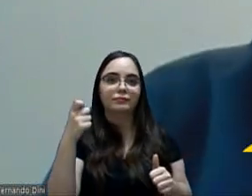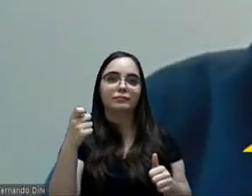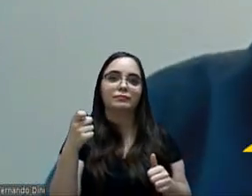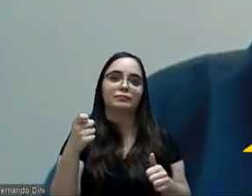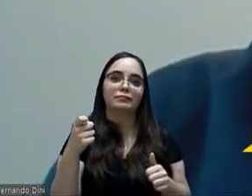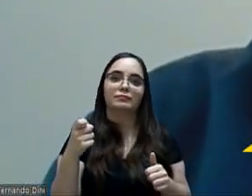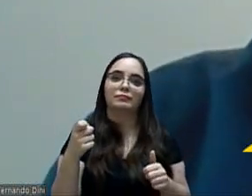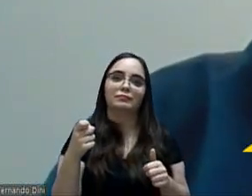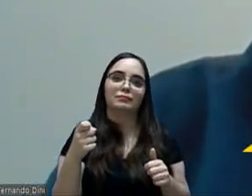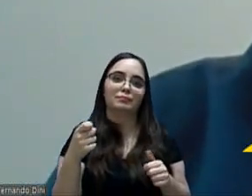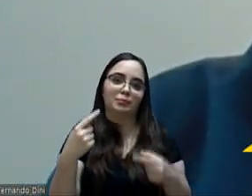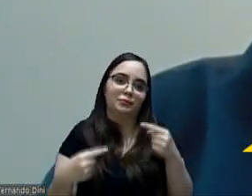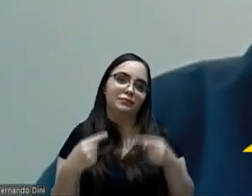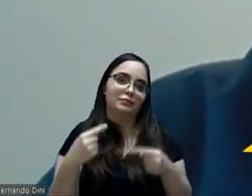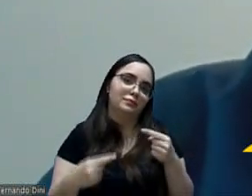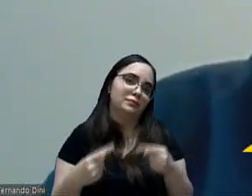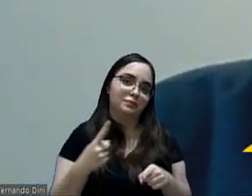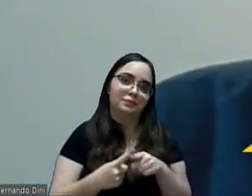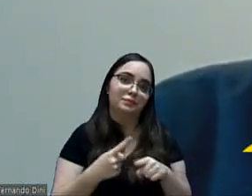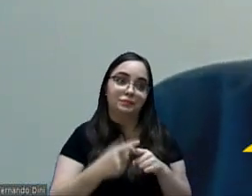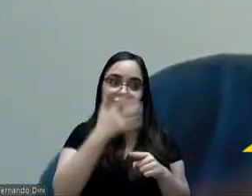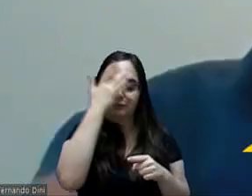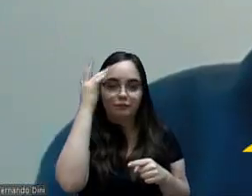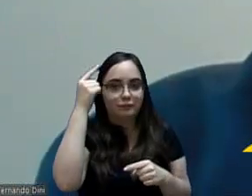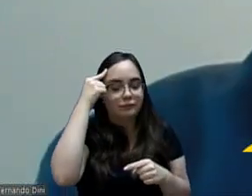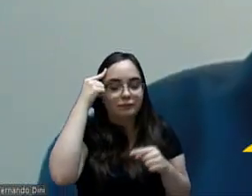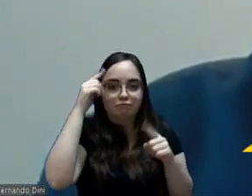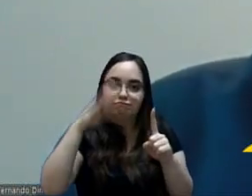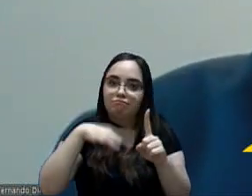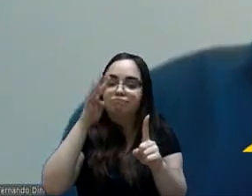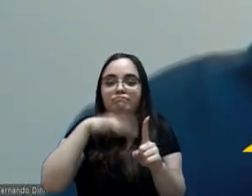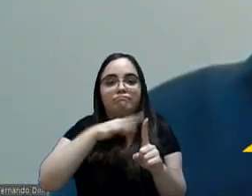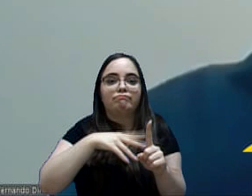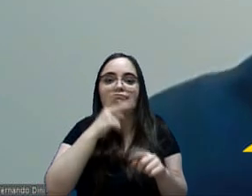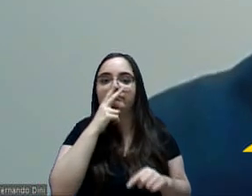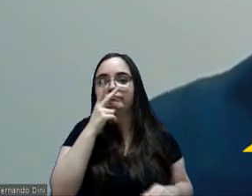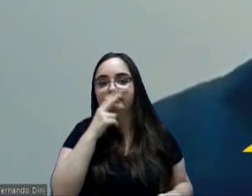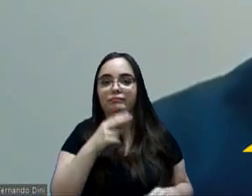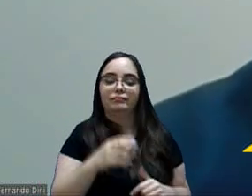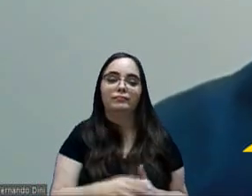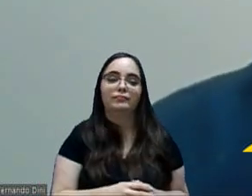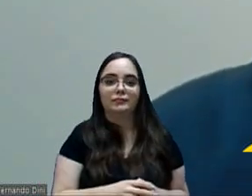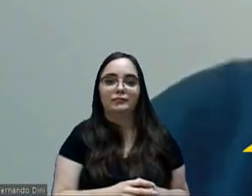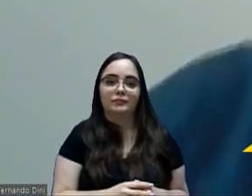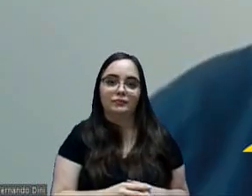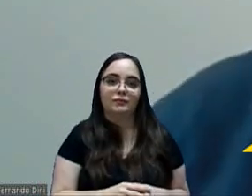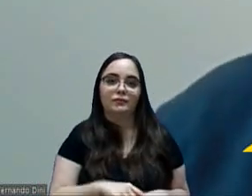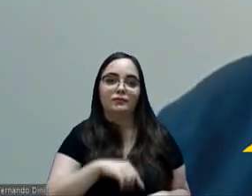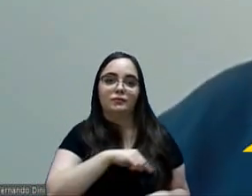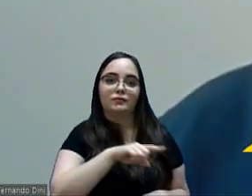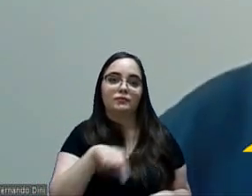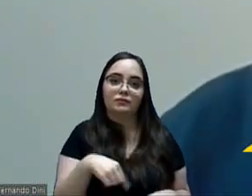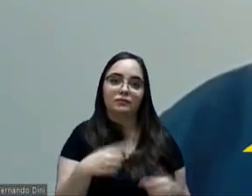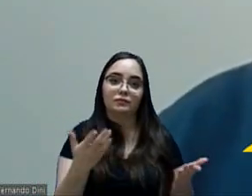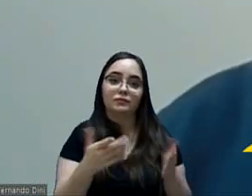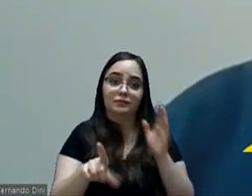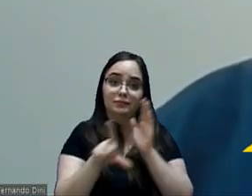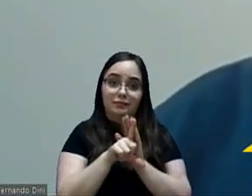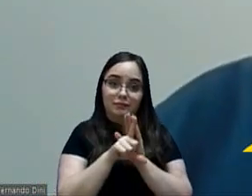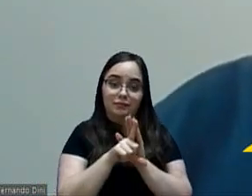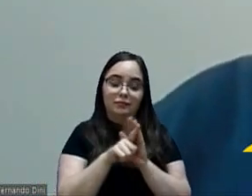momento, onde algumas pessoas transformaram o nosso poder legislativo num campo de